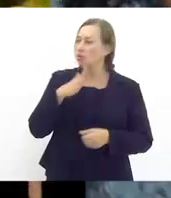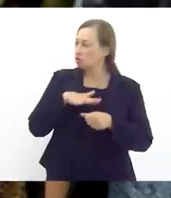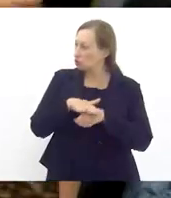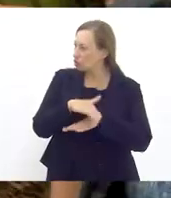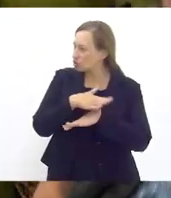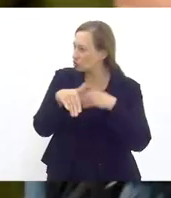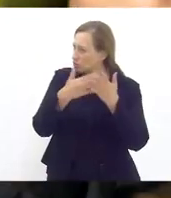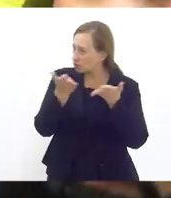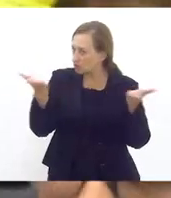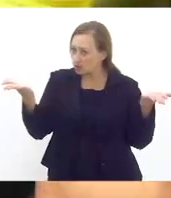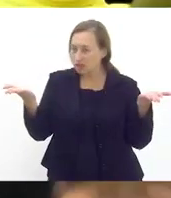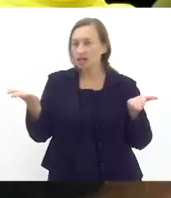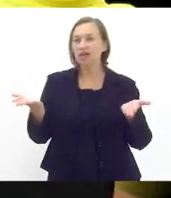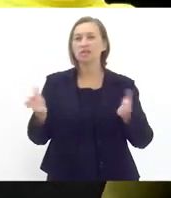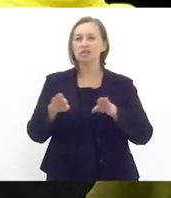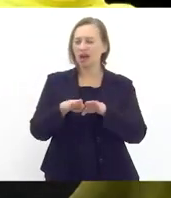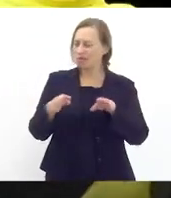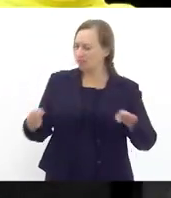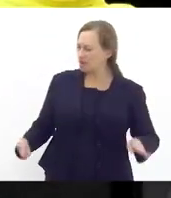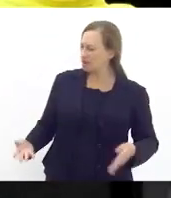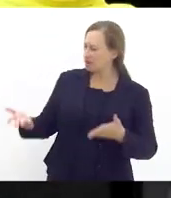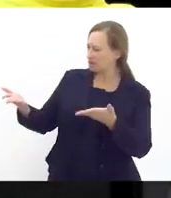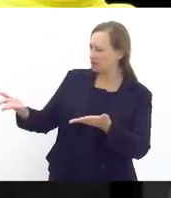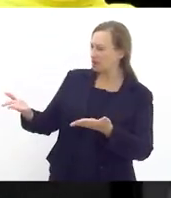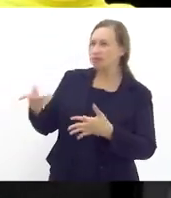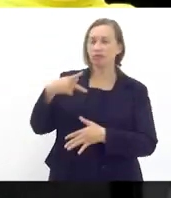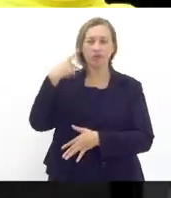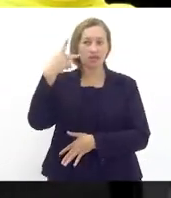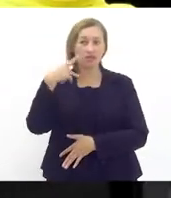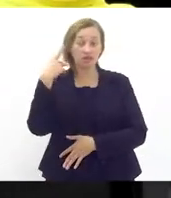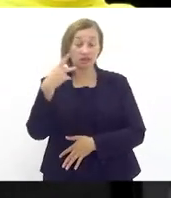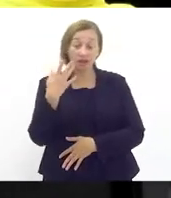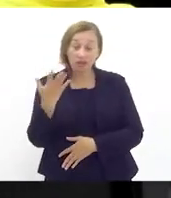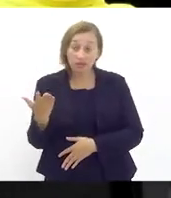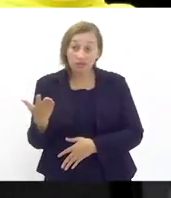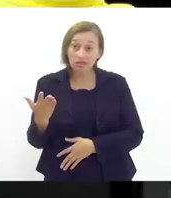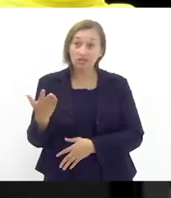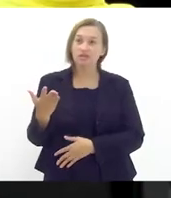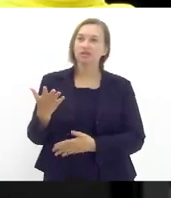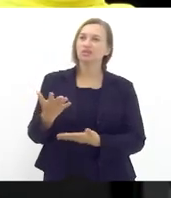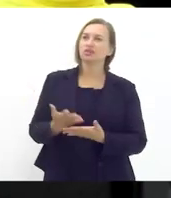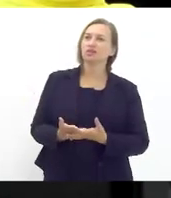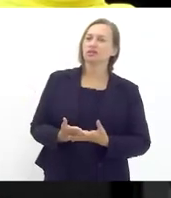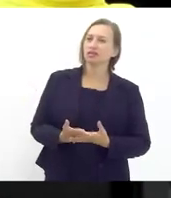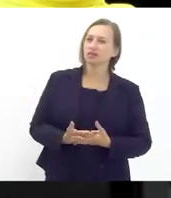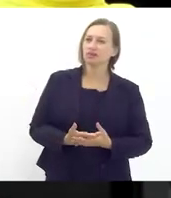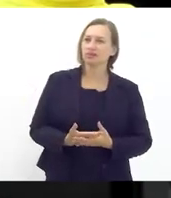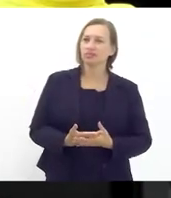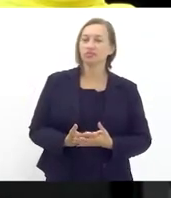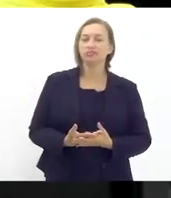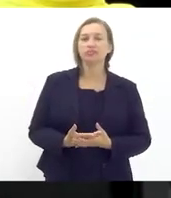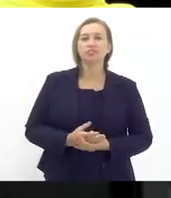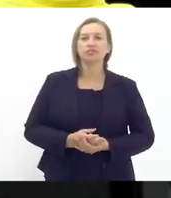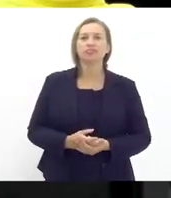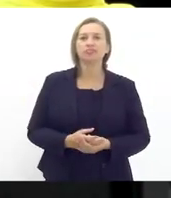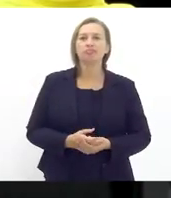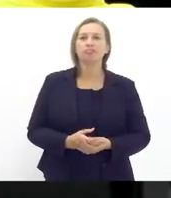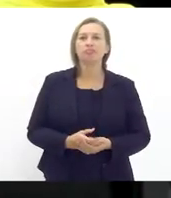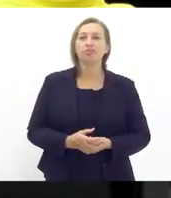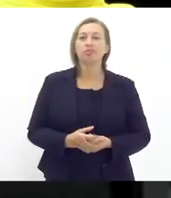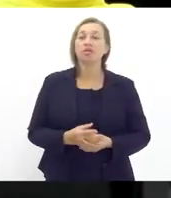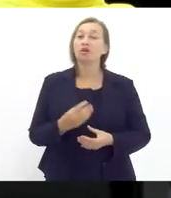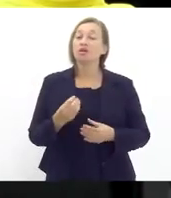a todas a mesa aqui presente aos parlamentares que estão cumprindo uma tarefa muito importante nós